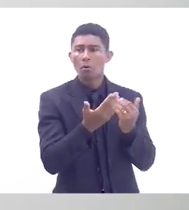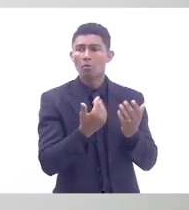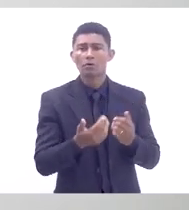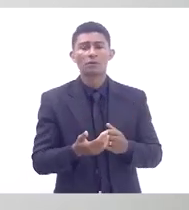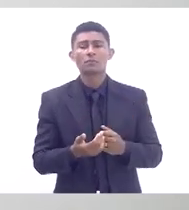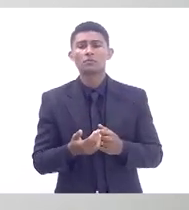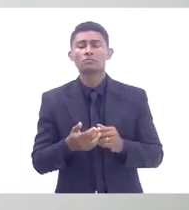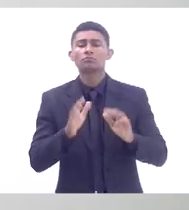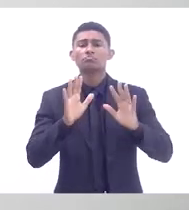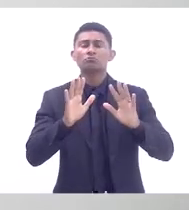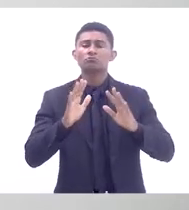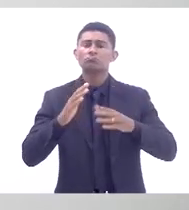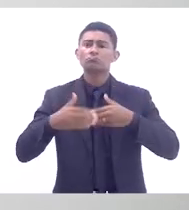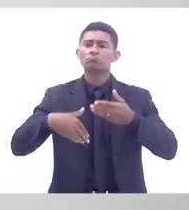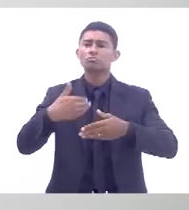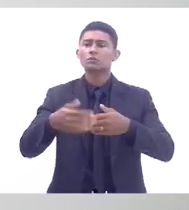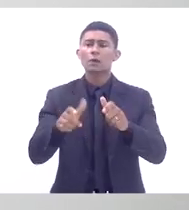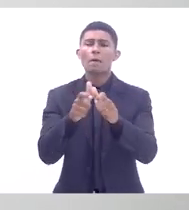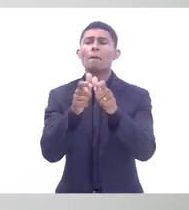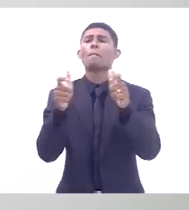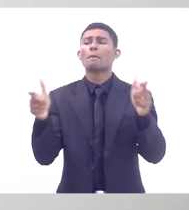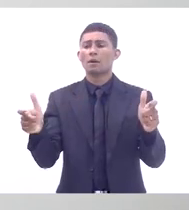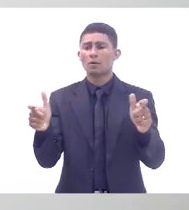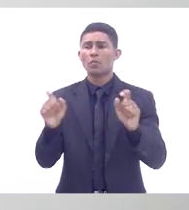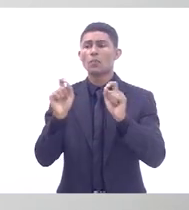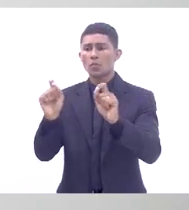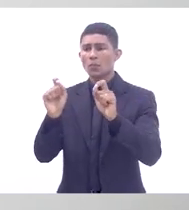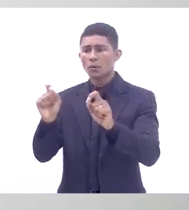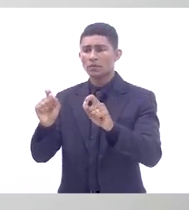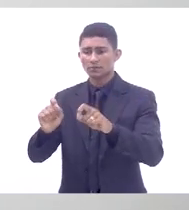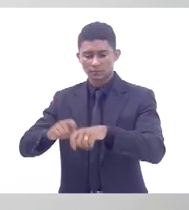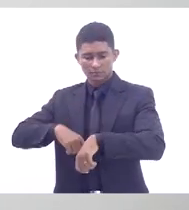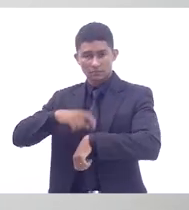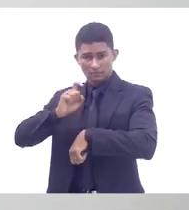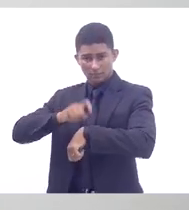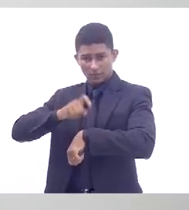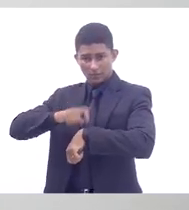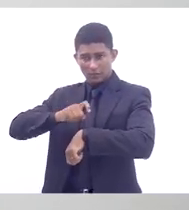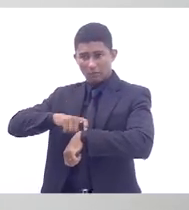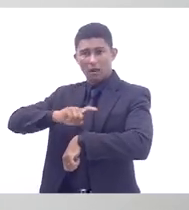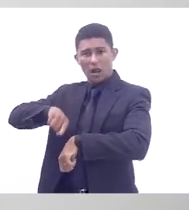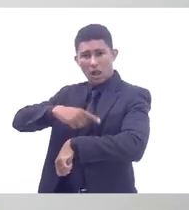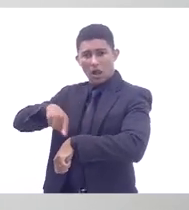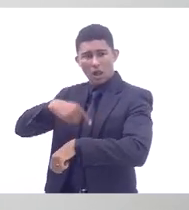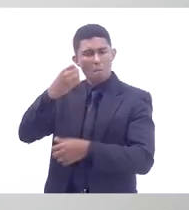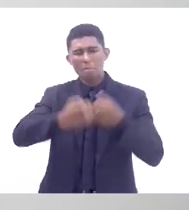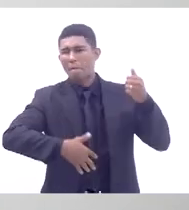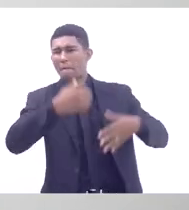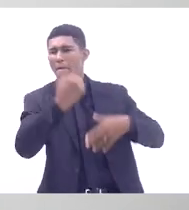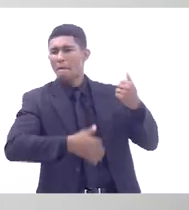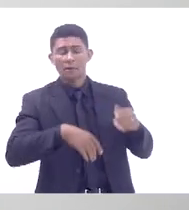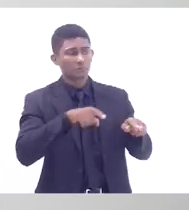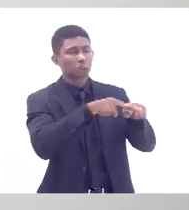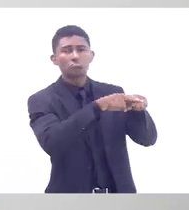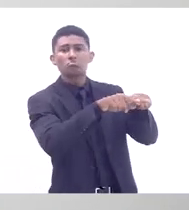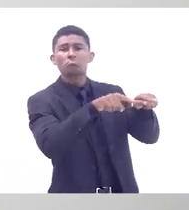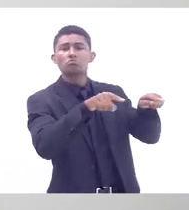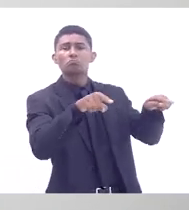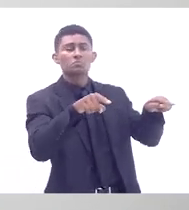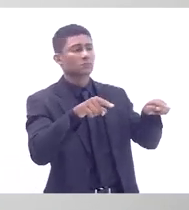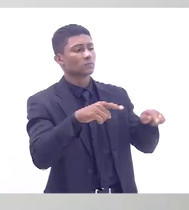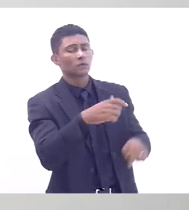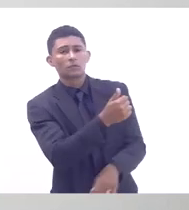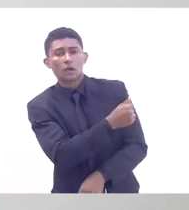gus e na maior parte das vezes com uma fração mínima da Oi mica e o Sandro a